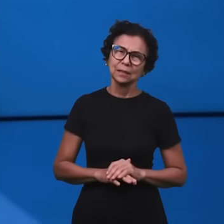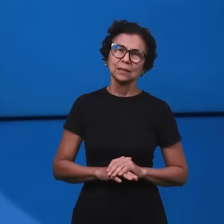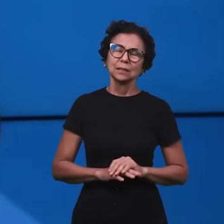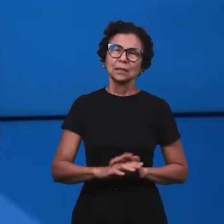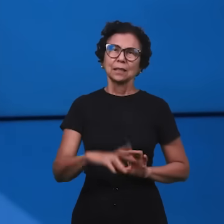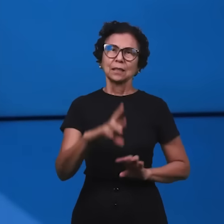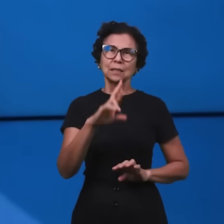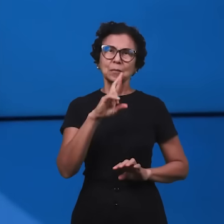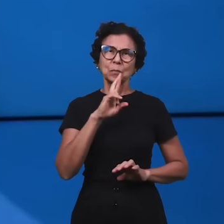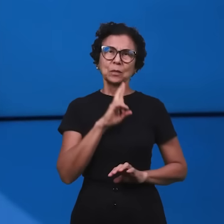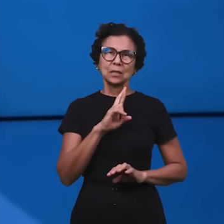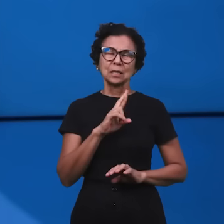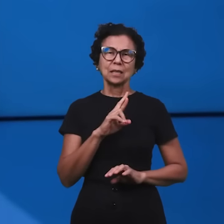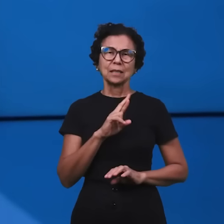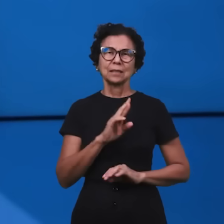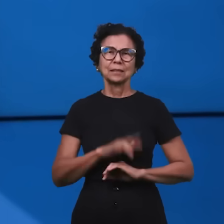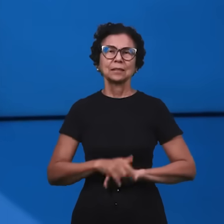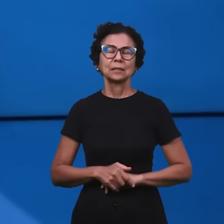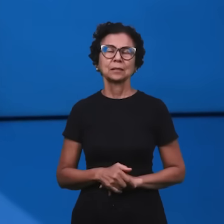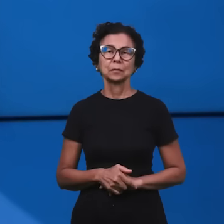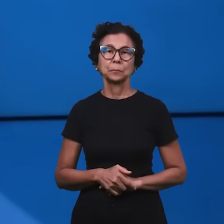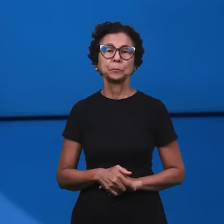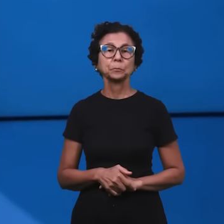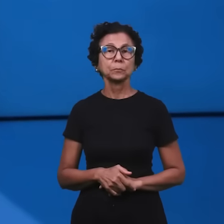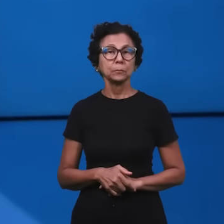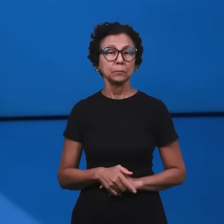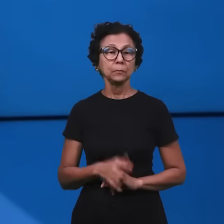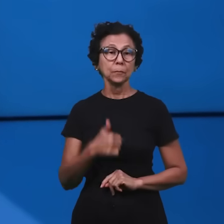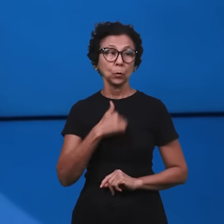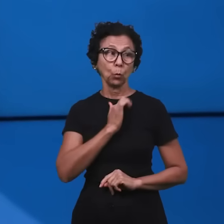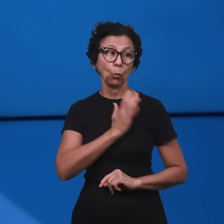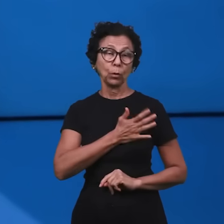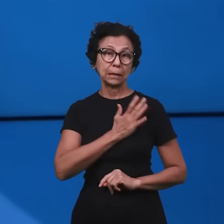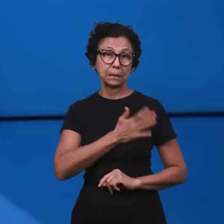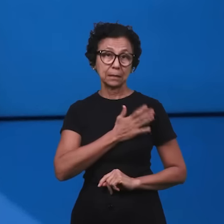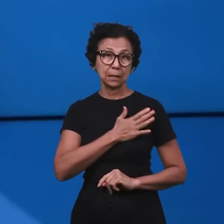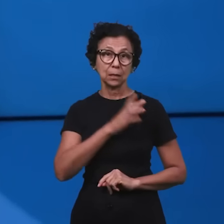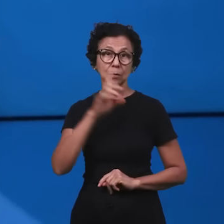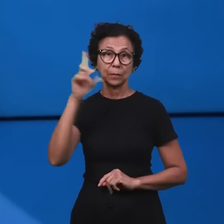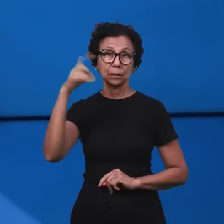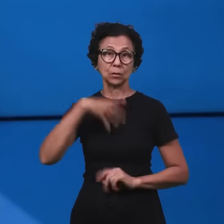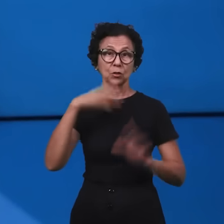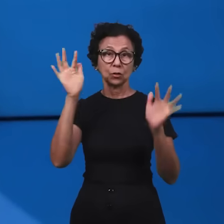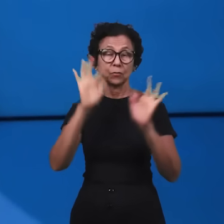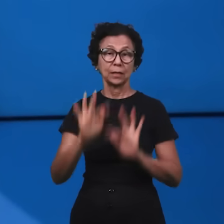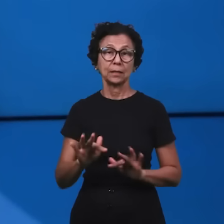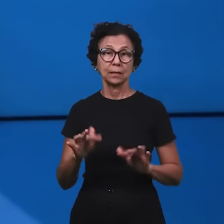você poder dizer que o que é necessário fazer em nossos corações para que Deus